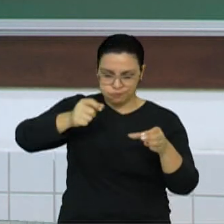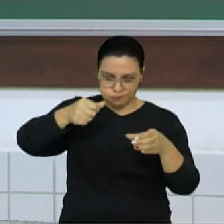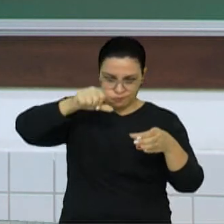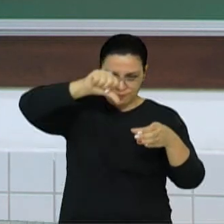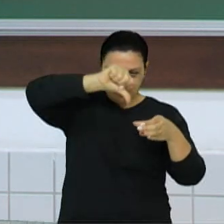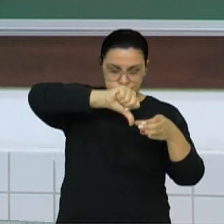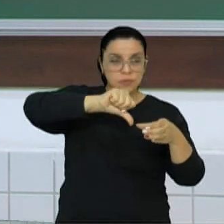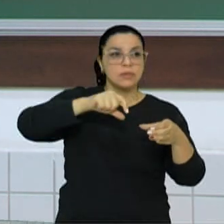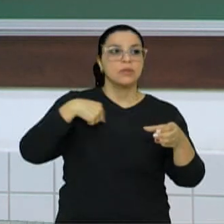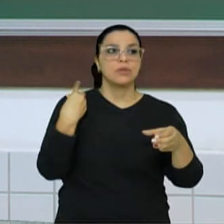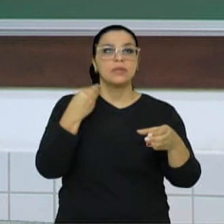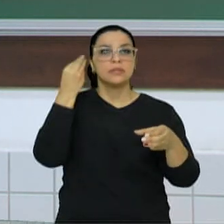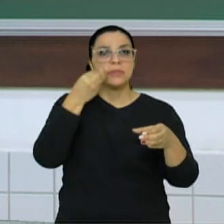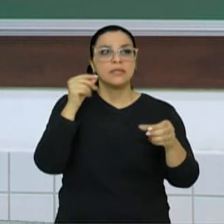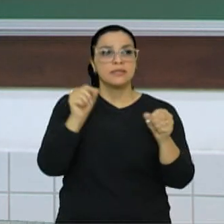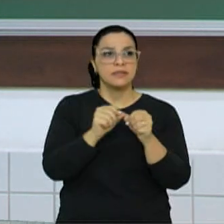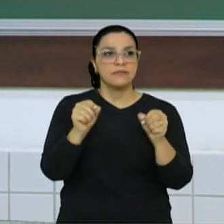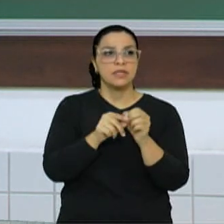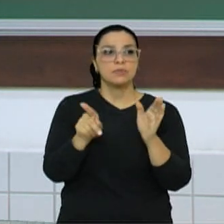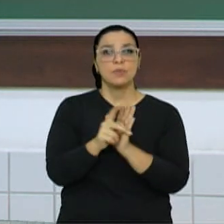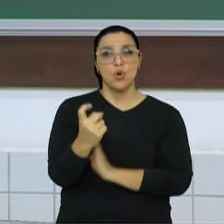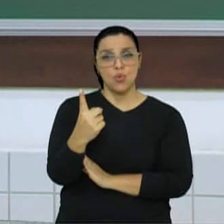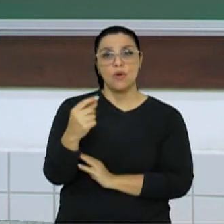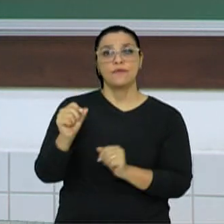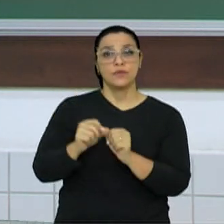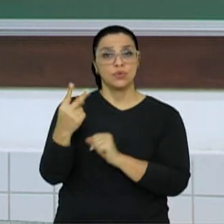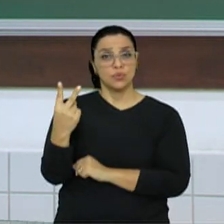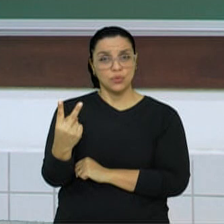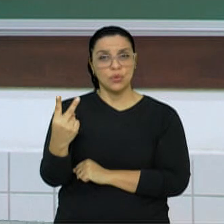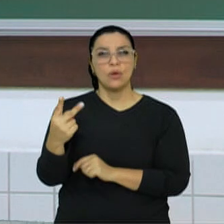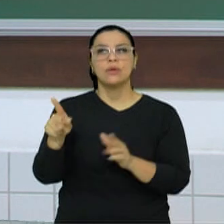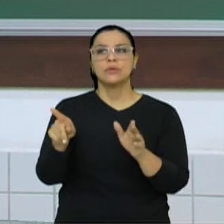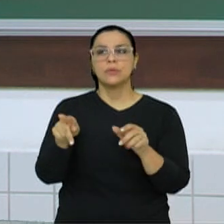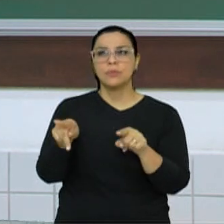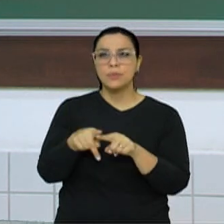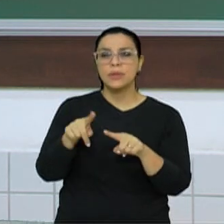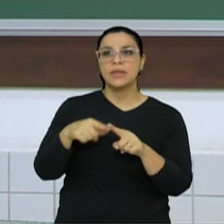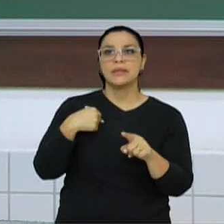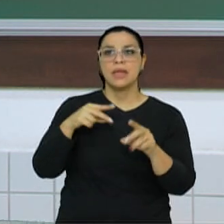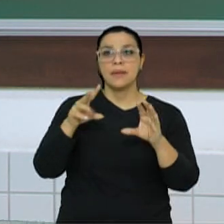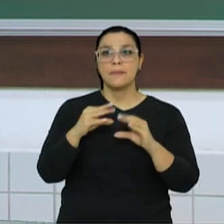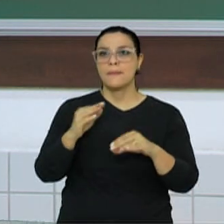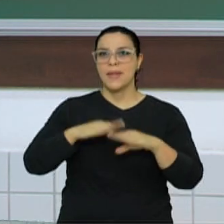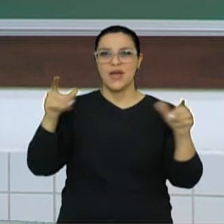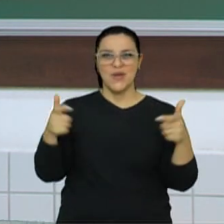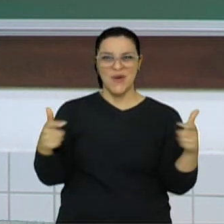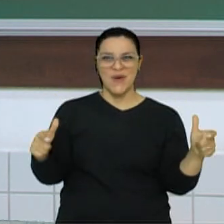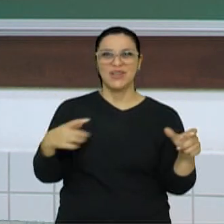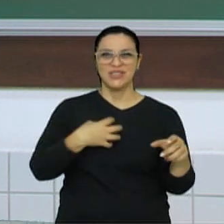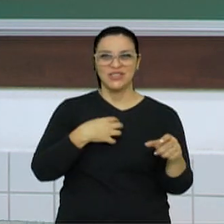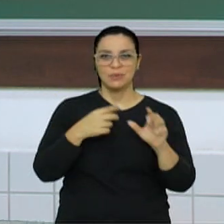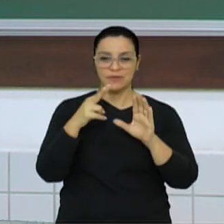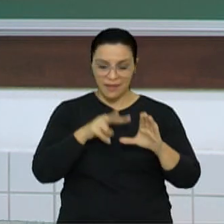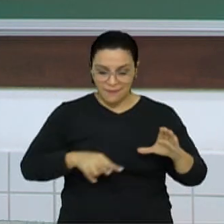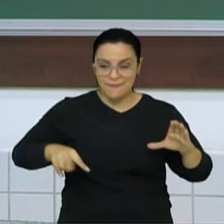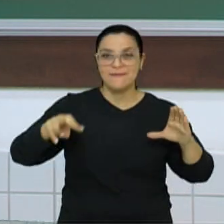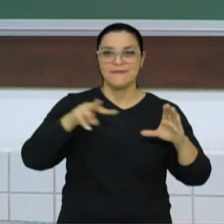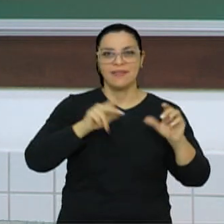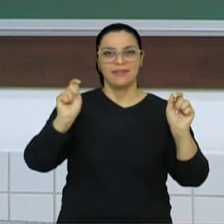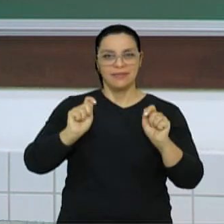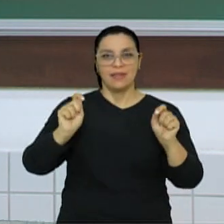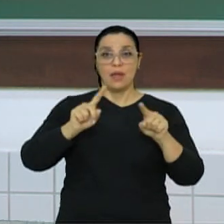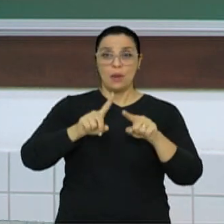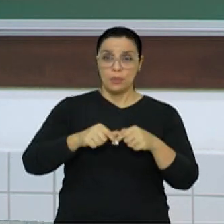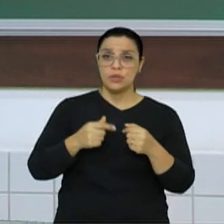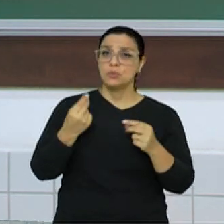o experimento pede para vocês fazerem com um pacotinho. Eu fiz com 2 para ele ficar um pouco mais vistoso aqui, né? E,